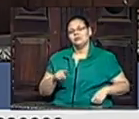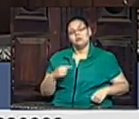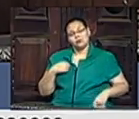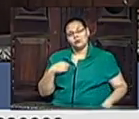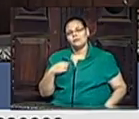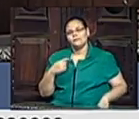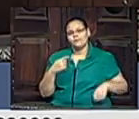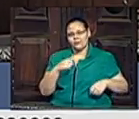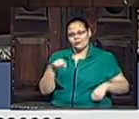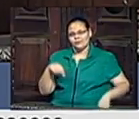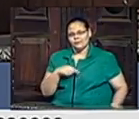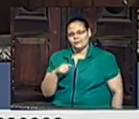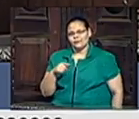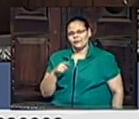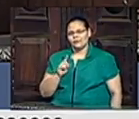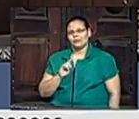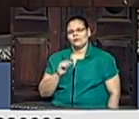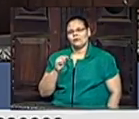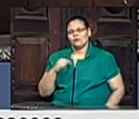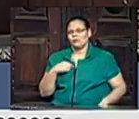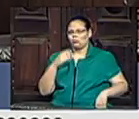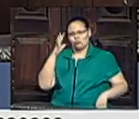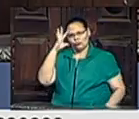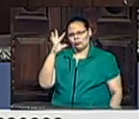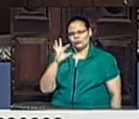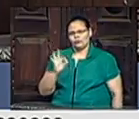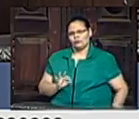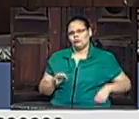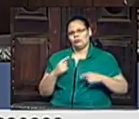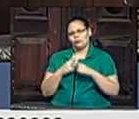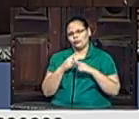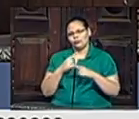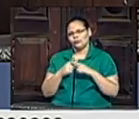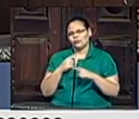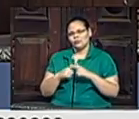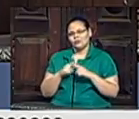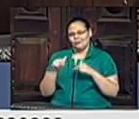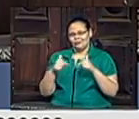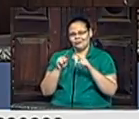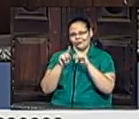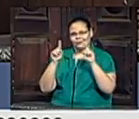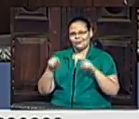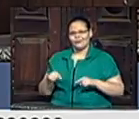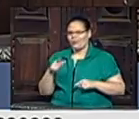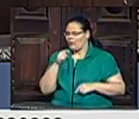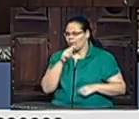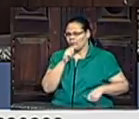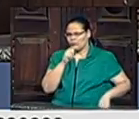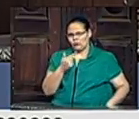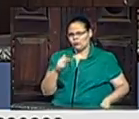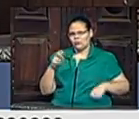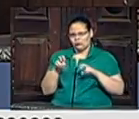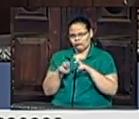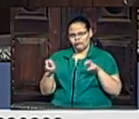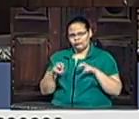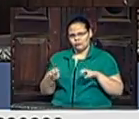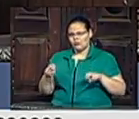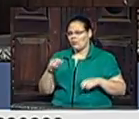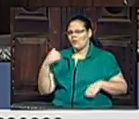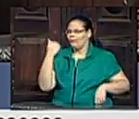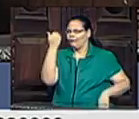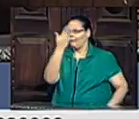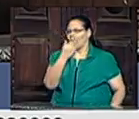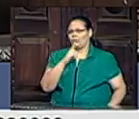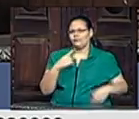gente, que aliás deveriam estar aqui dentro. Eu não estou entendendo por que os servidores não estão aqui dentro, deveriam estar aqui dentro e não lá fora.